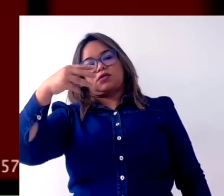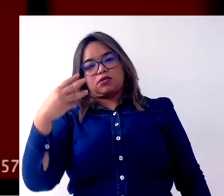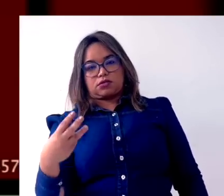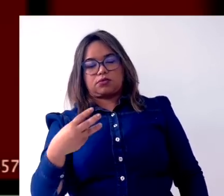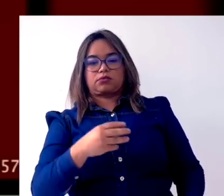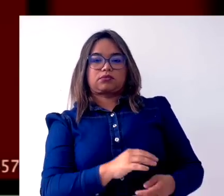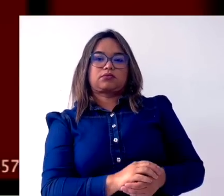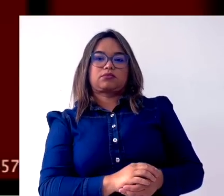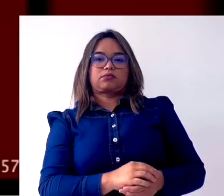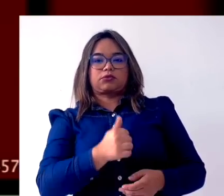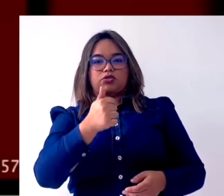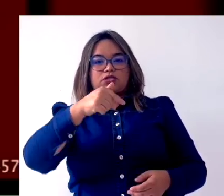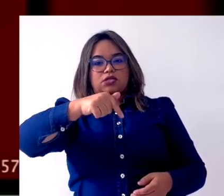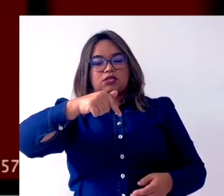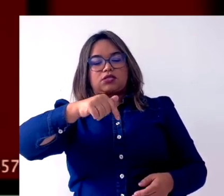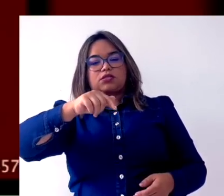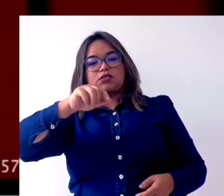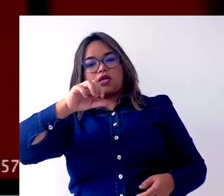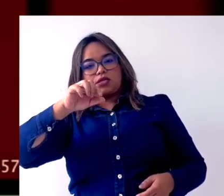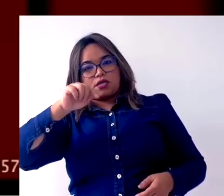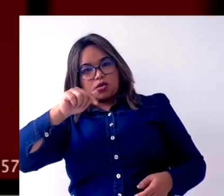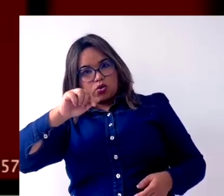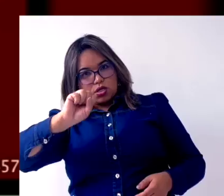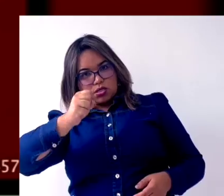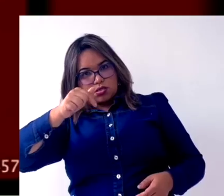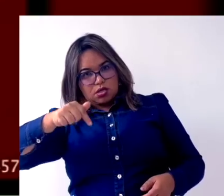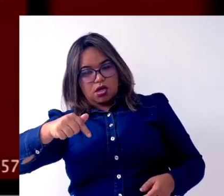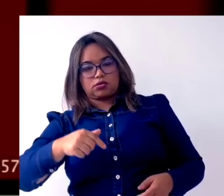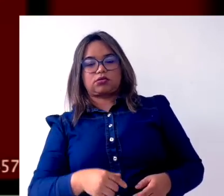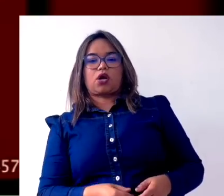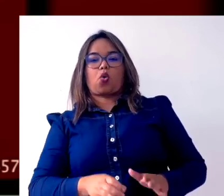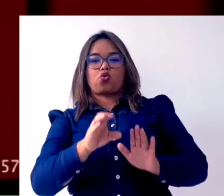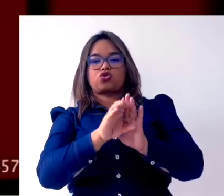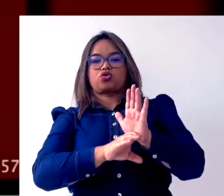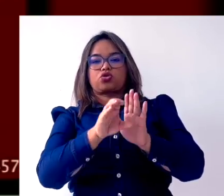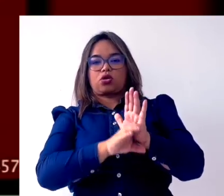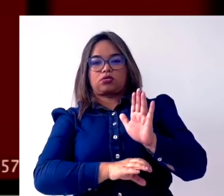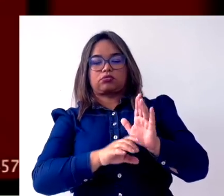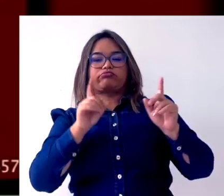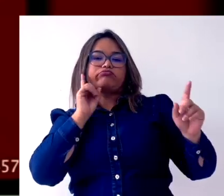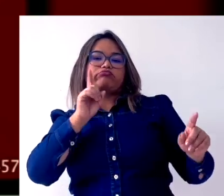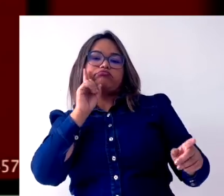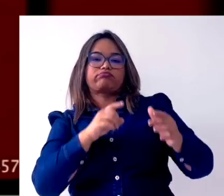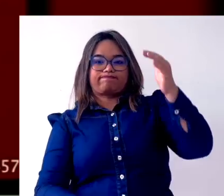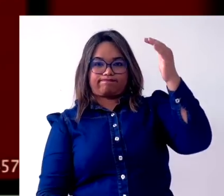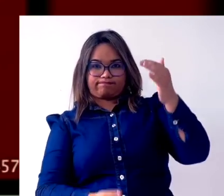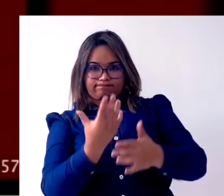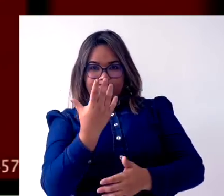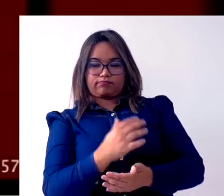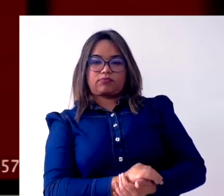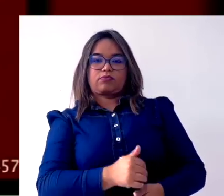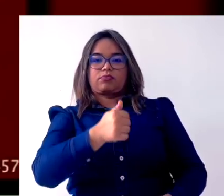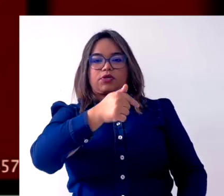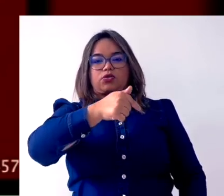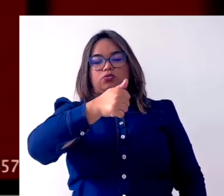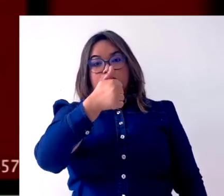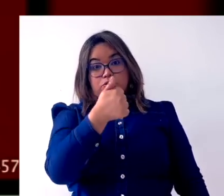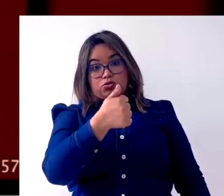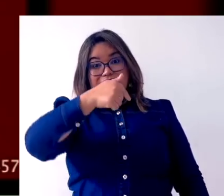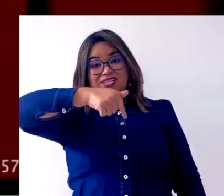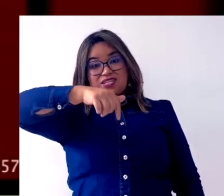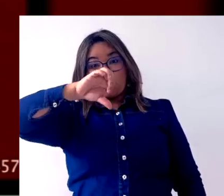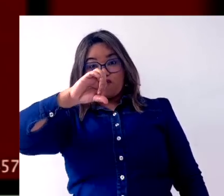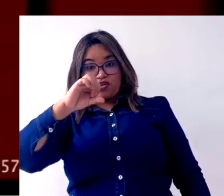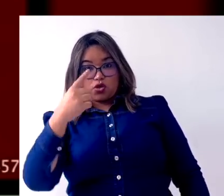Em 1787, a Constituição dos Estados Unidos foi formada. Em 1791,